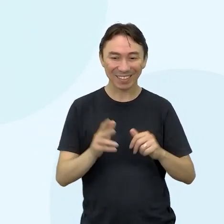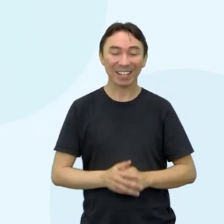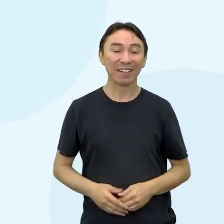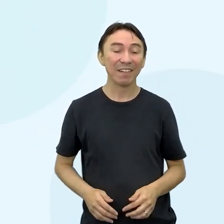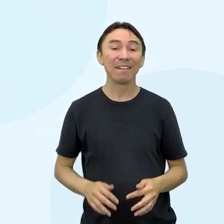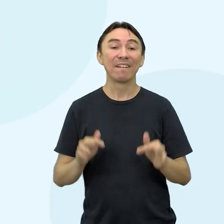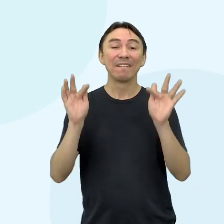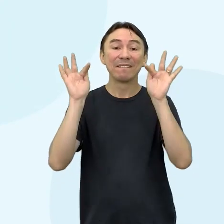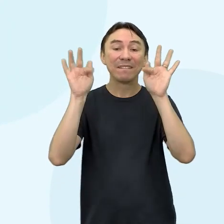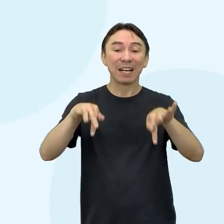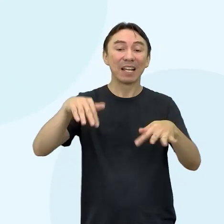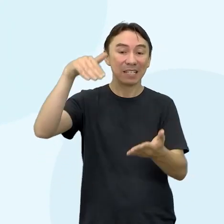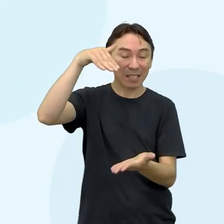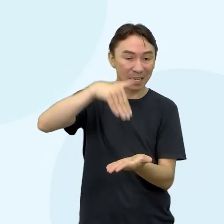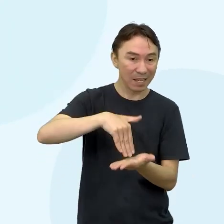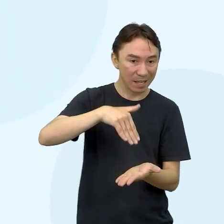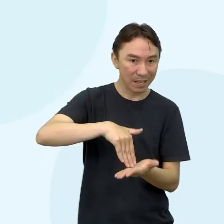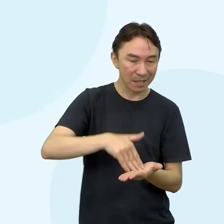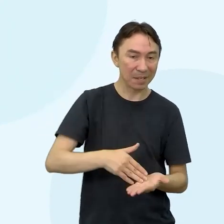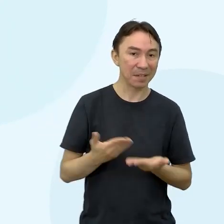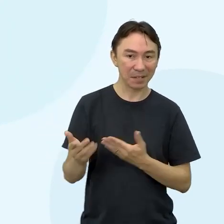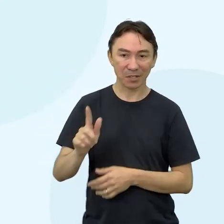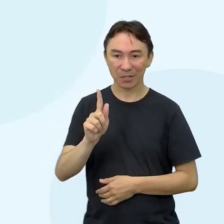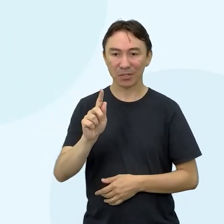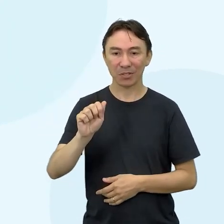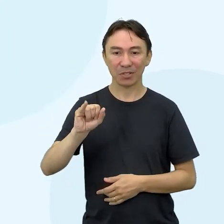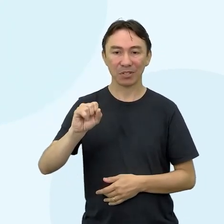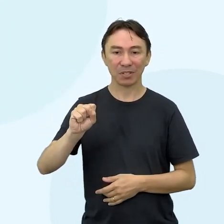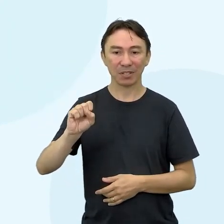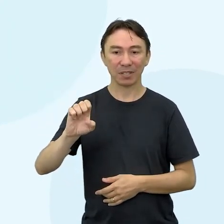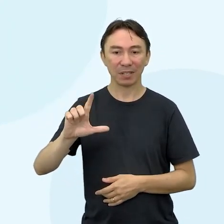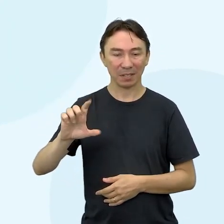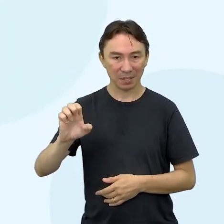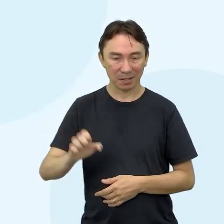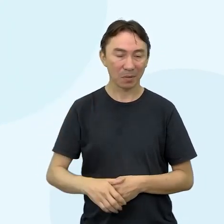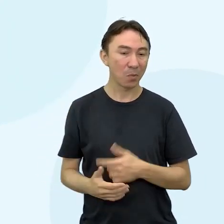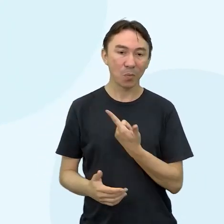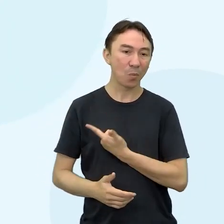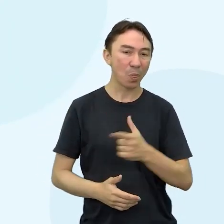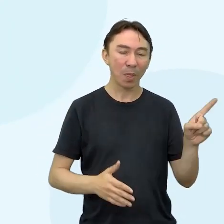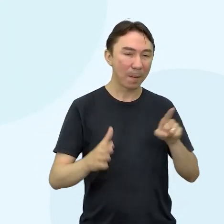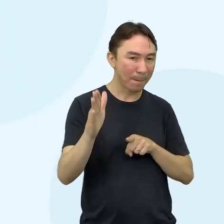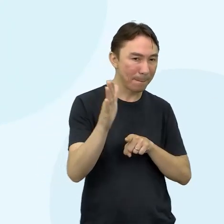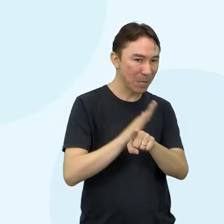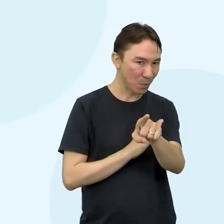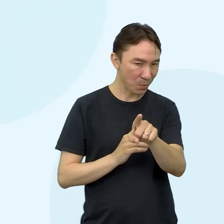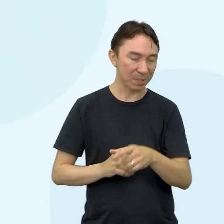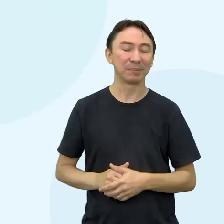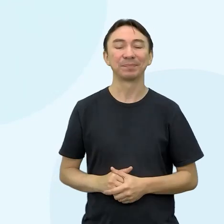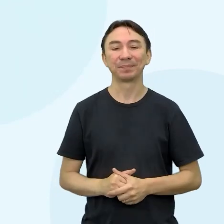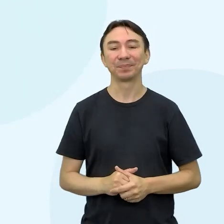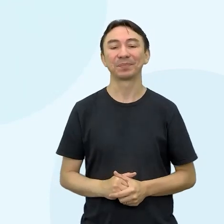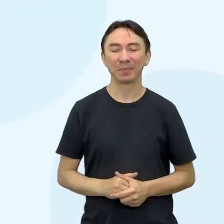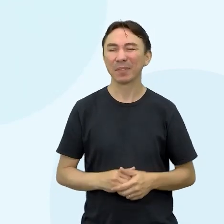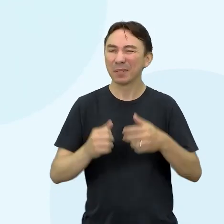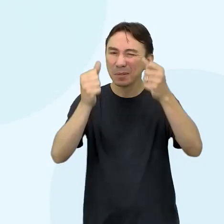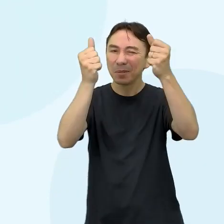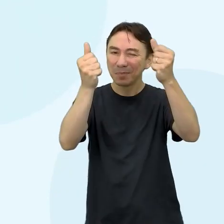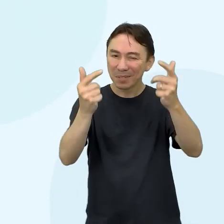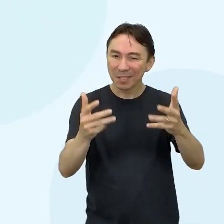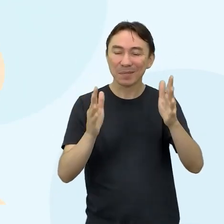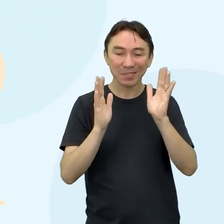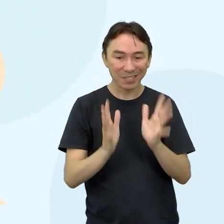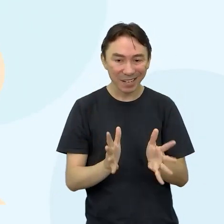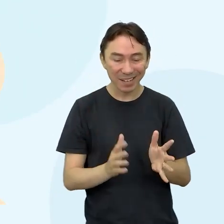mais uma perguntinha aqui. A última pergunta aí dessa primeira parte, pessoal. Então, depois de tudo isso que a gente explicou, o que não